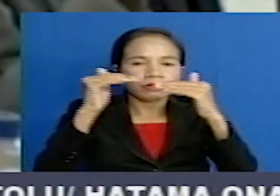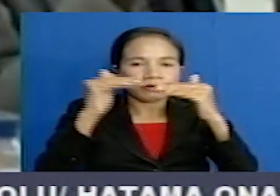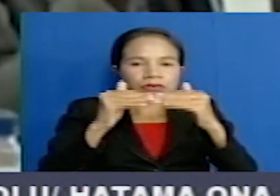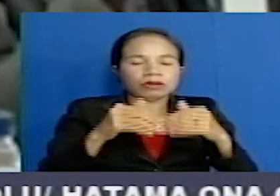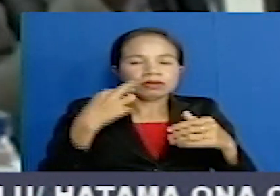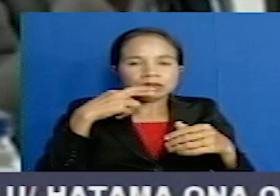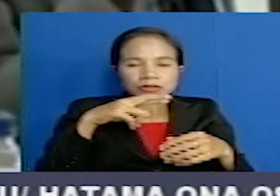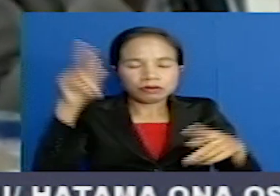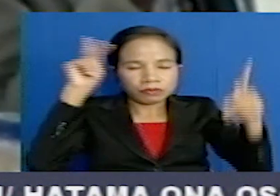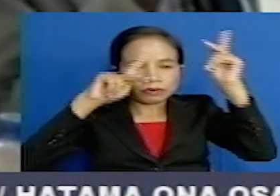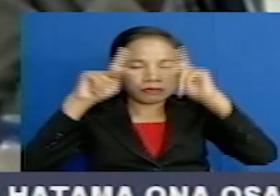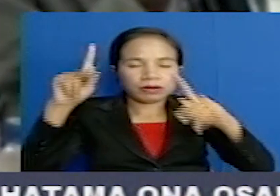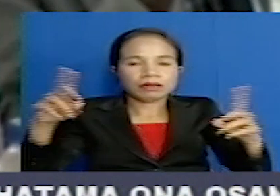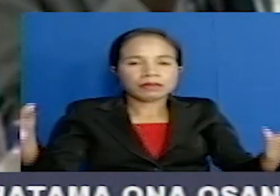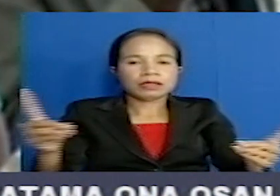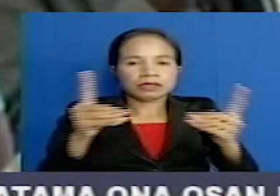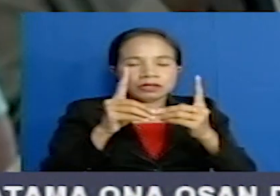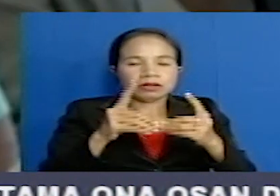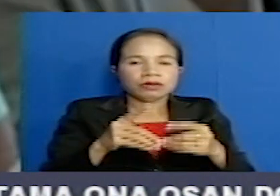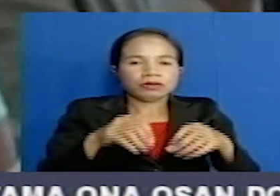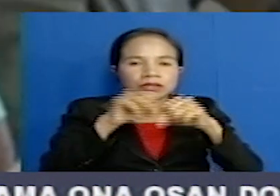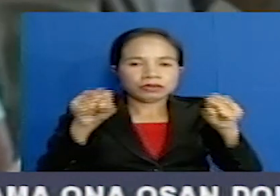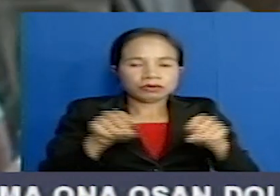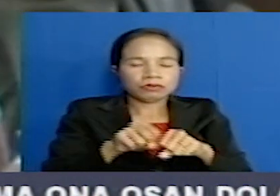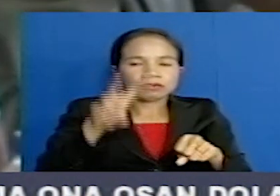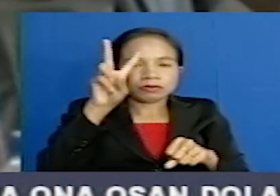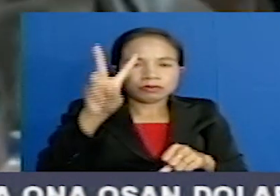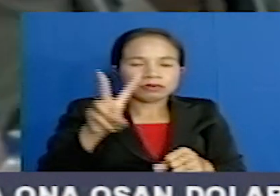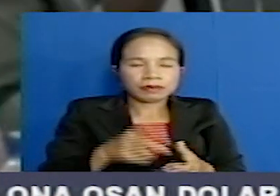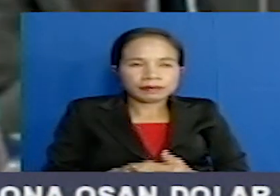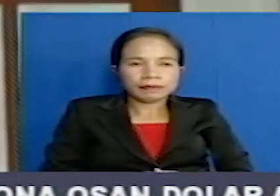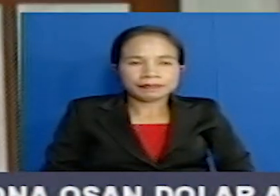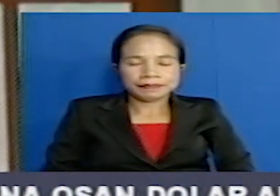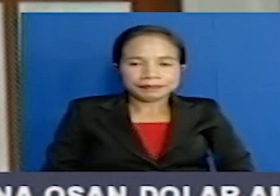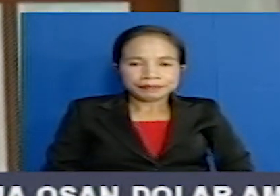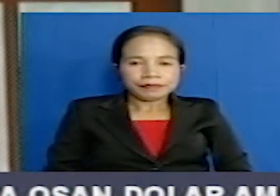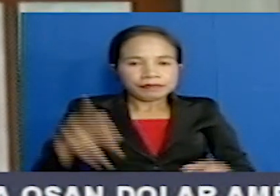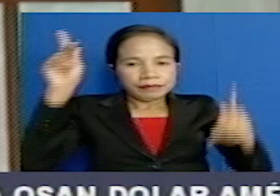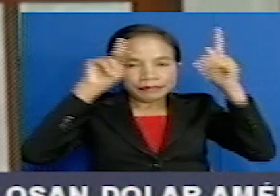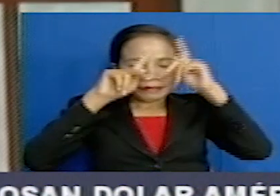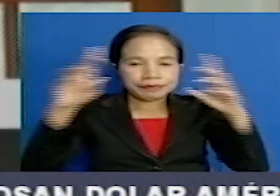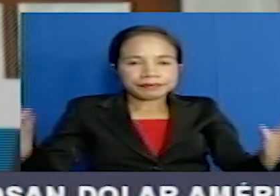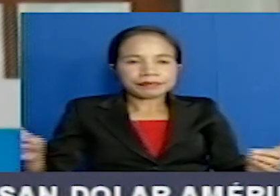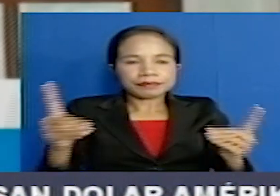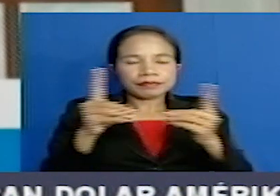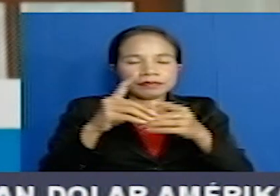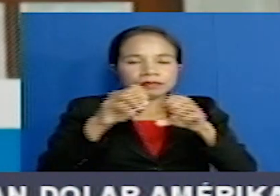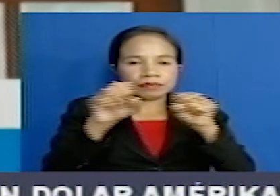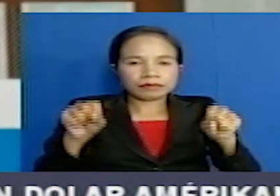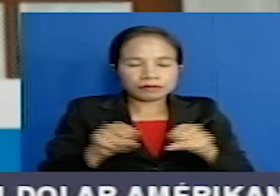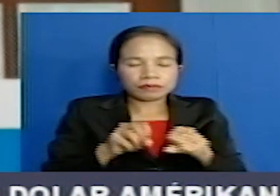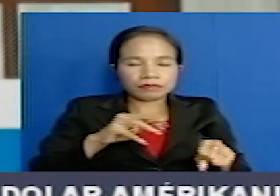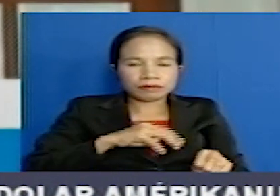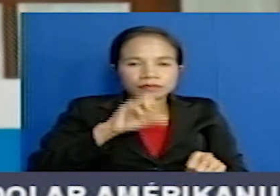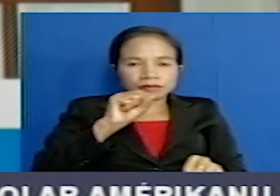hode soluciona problema nebe acontece entre Suku Rua Refere. Problema neve acontece e suco mascarinas